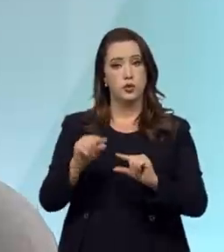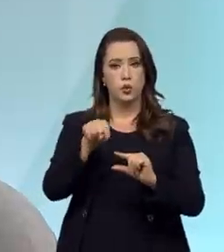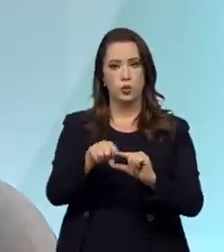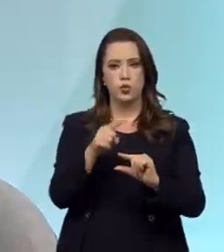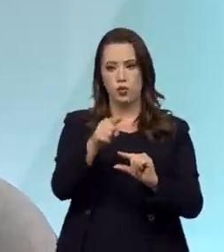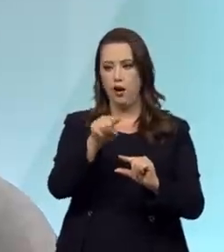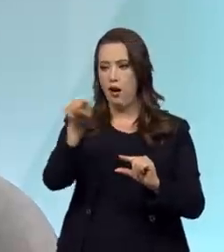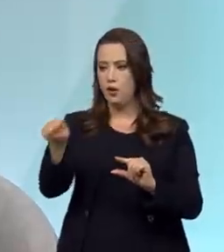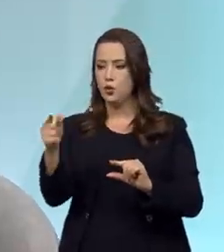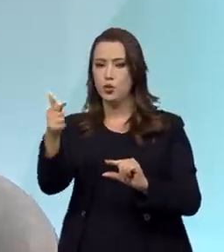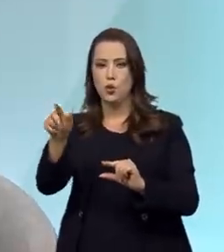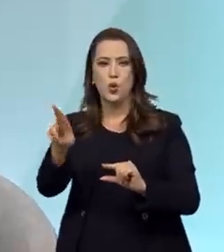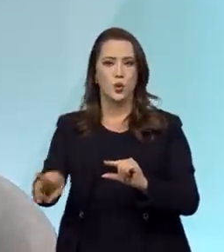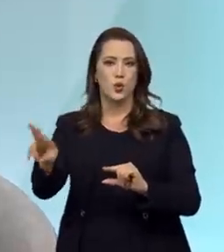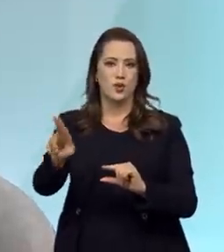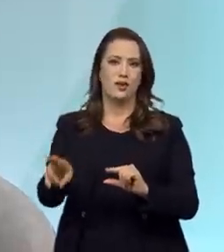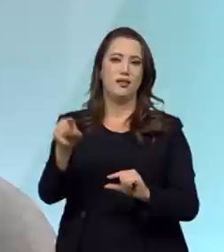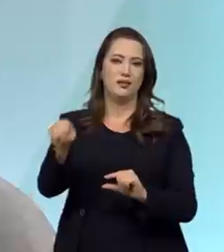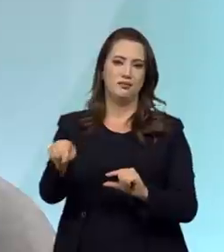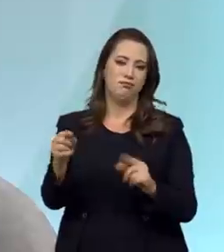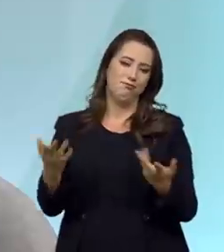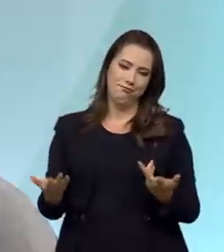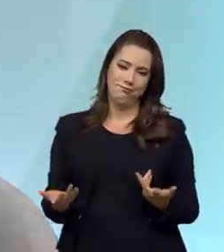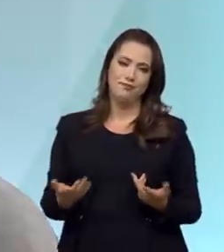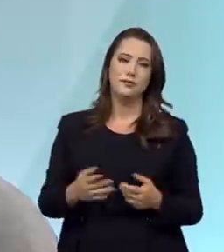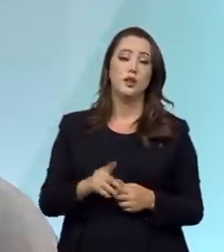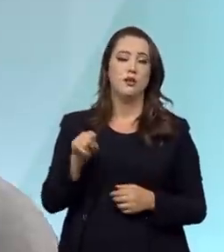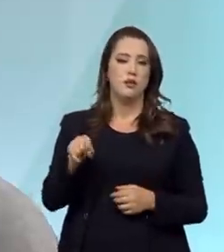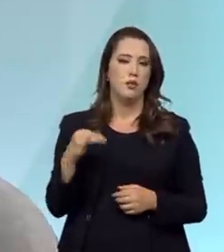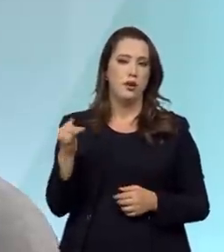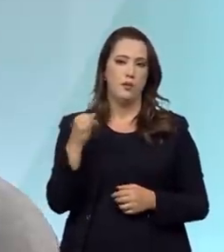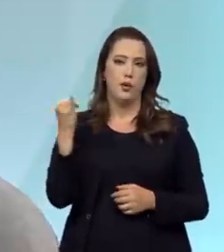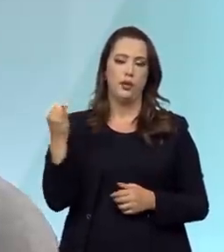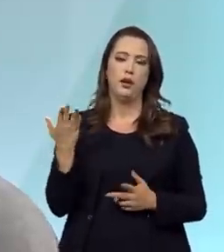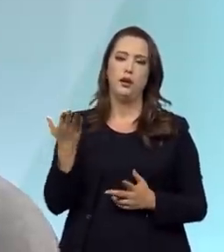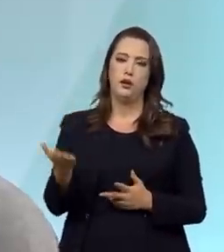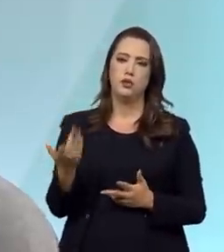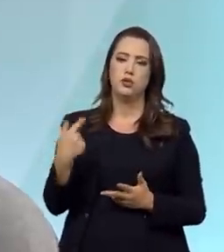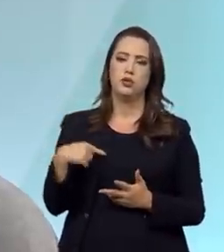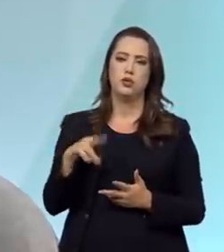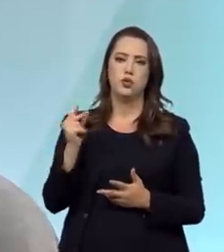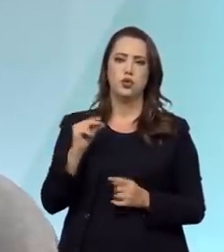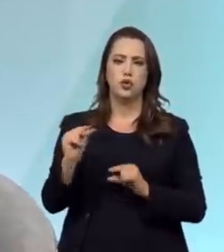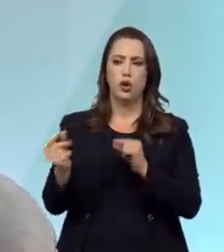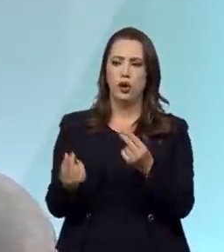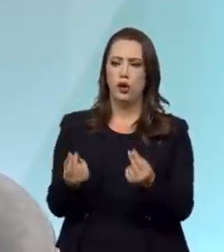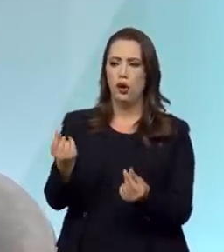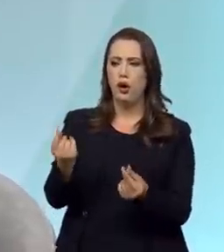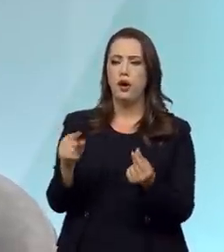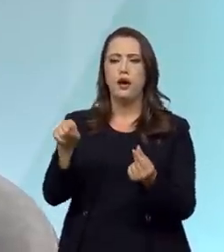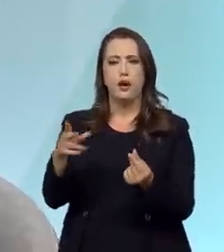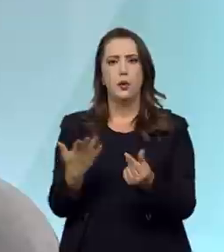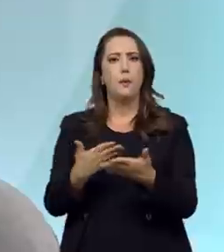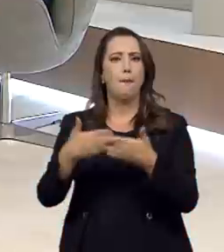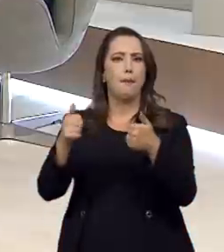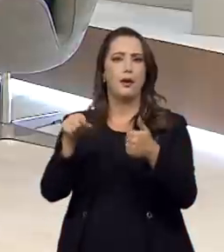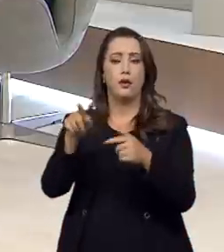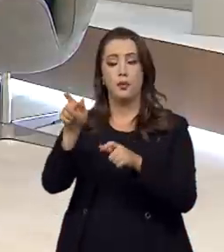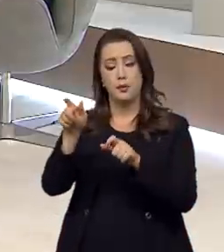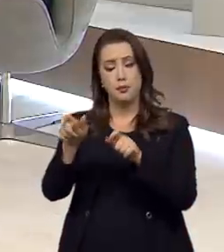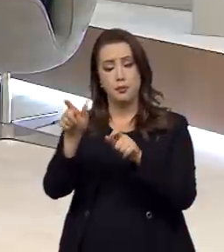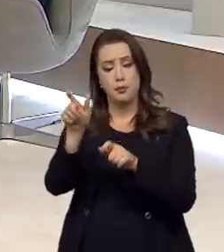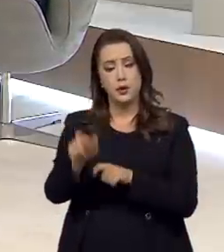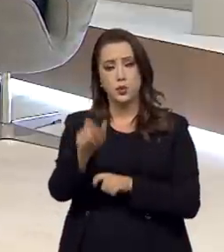beneficiando da não emissão desse metano na atmosfera e trazendo mais recursos para esse produto por exemplo e